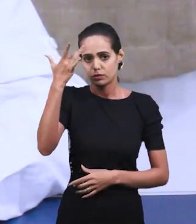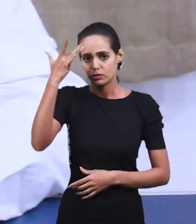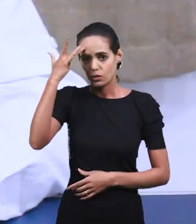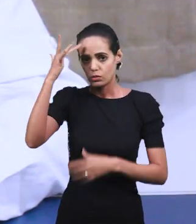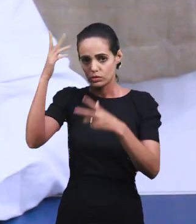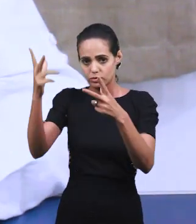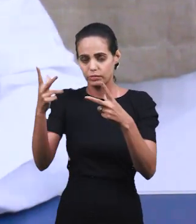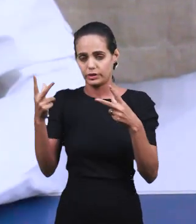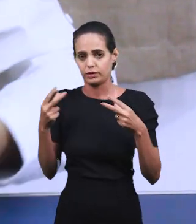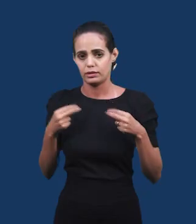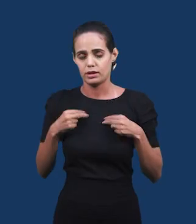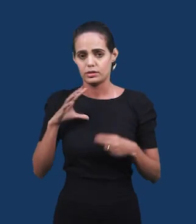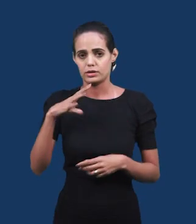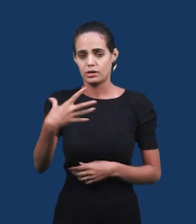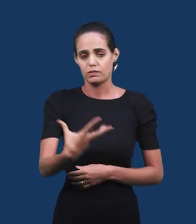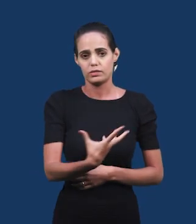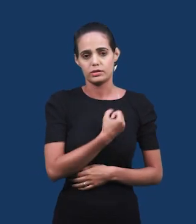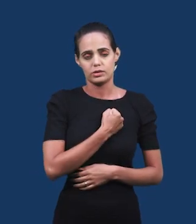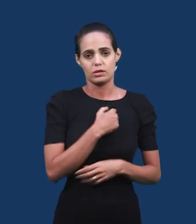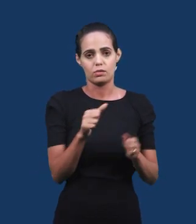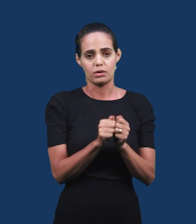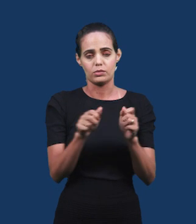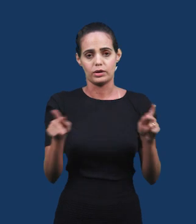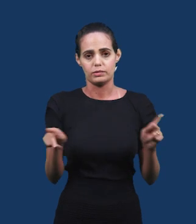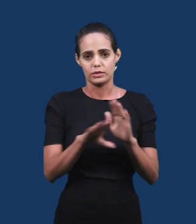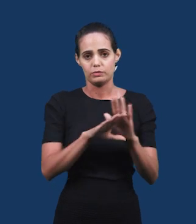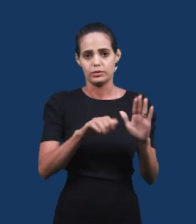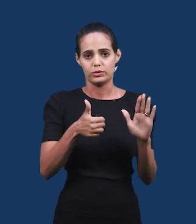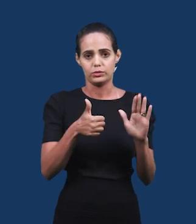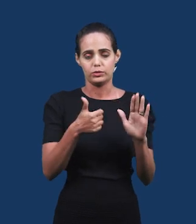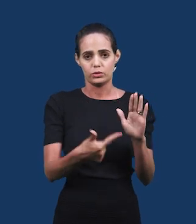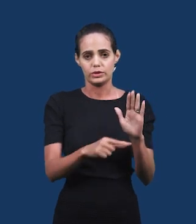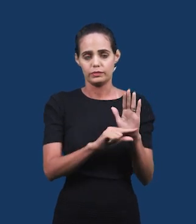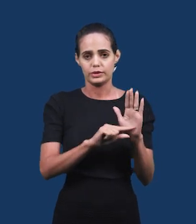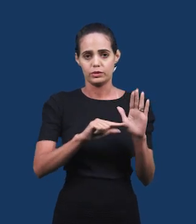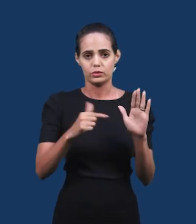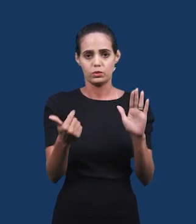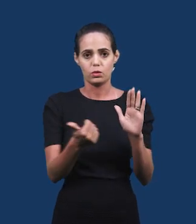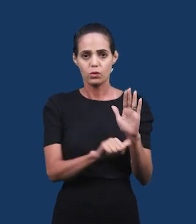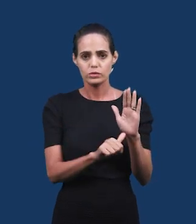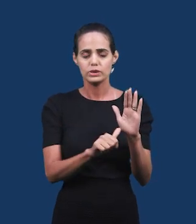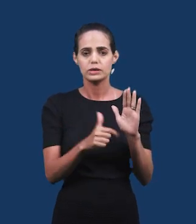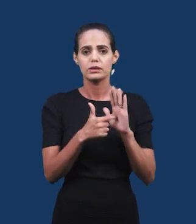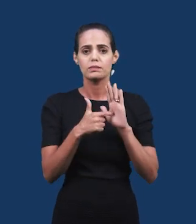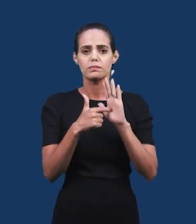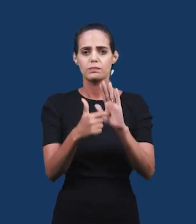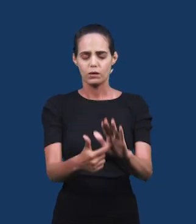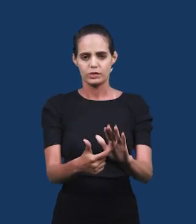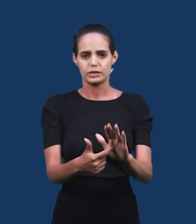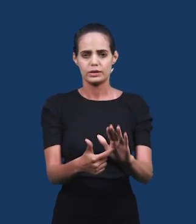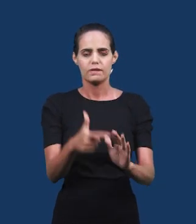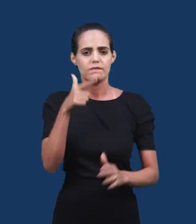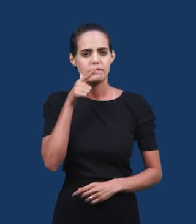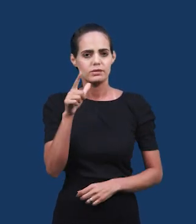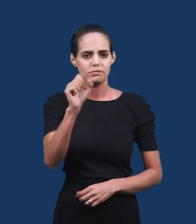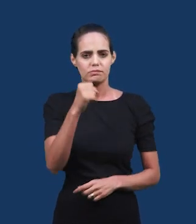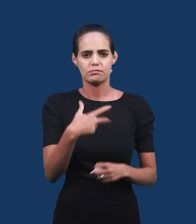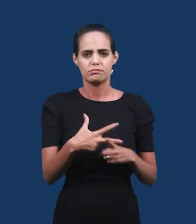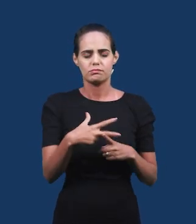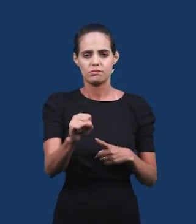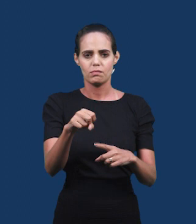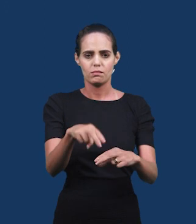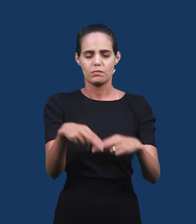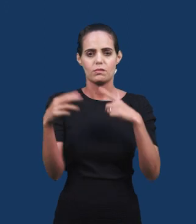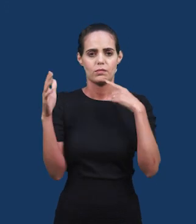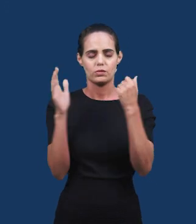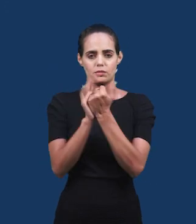Em Apocalipse 12, versículo 11 diz: E eles o venceram pelo sangue do Cordeiro e pela palavra